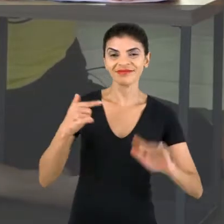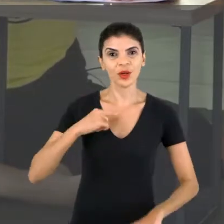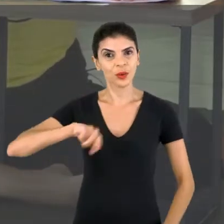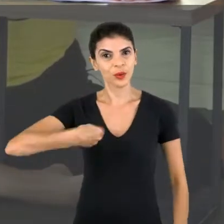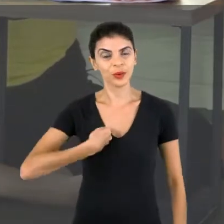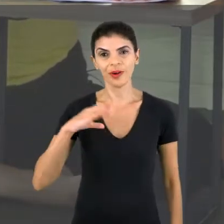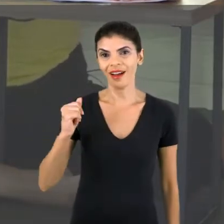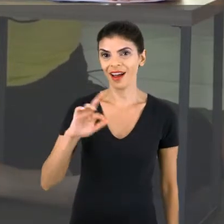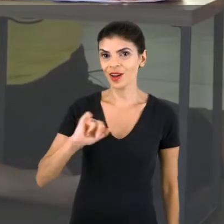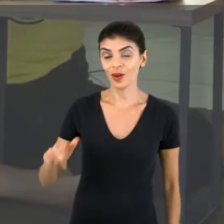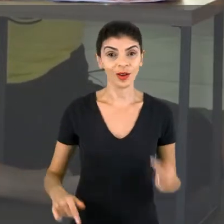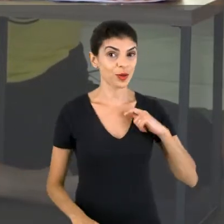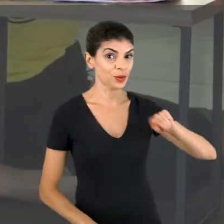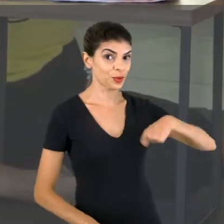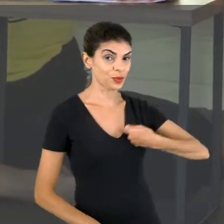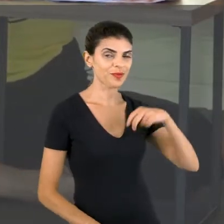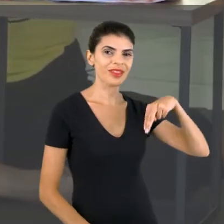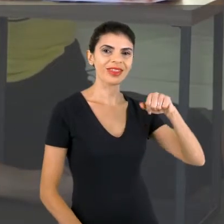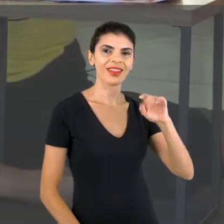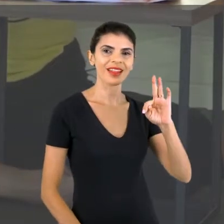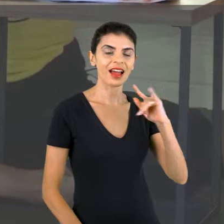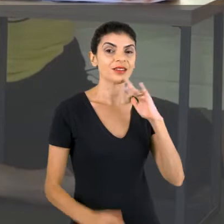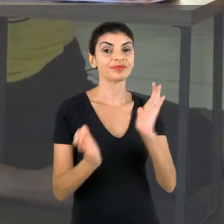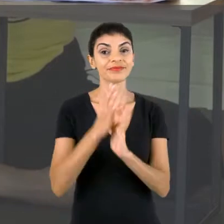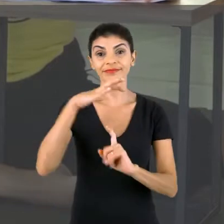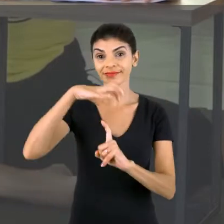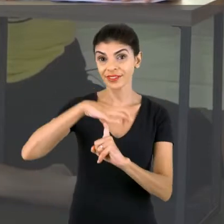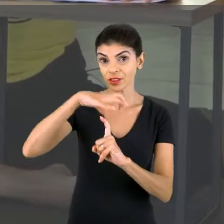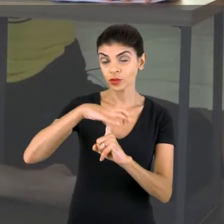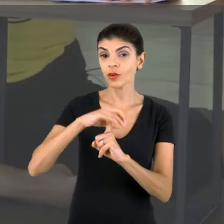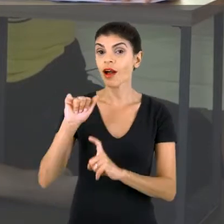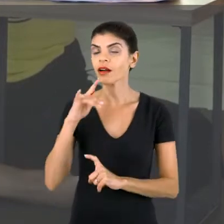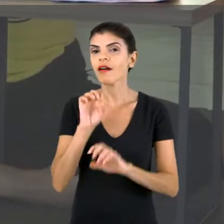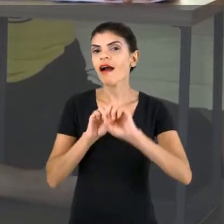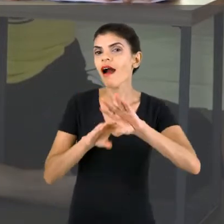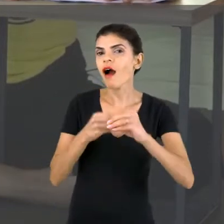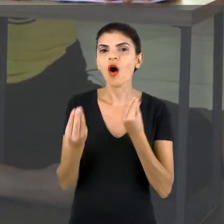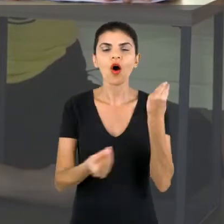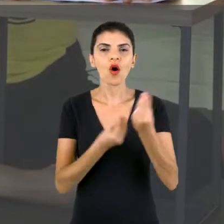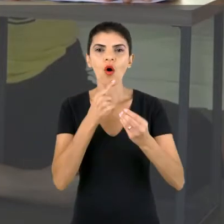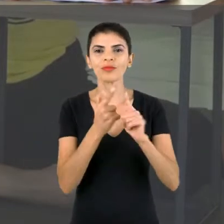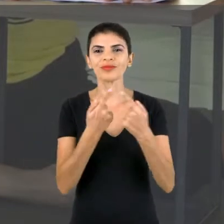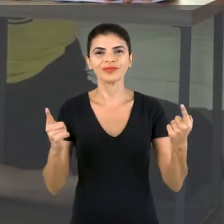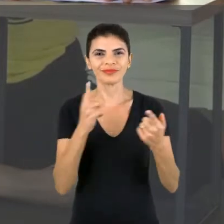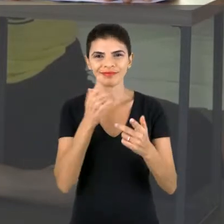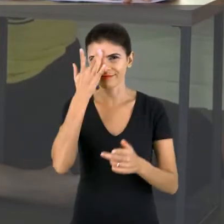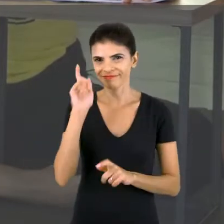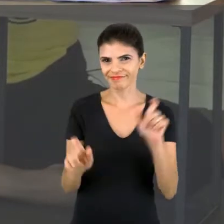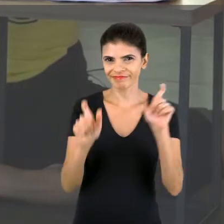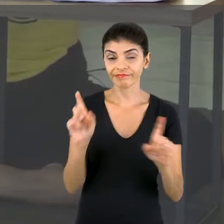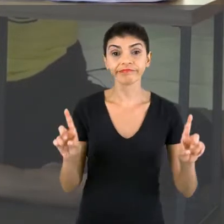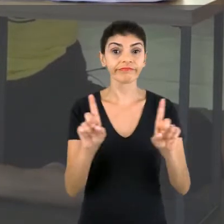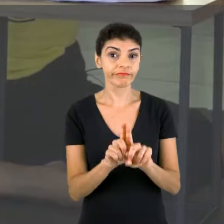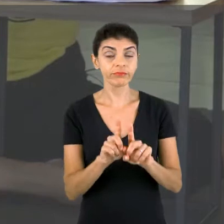Olá, eu sou a Carol. Eu sou a Natácia. Nós somos o Circo no Ato e a gente vai fazer agora uma aula sobre gestão